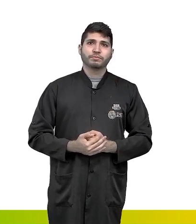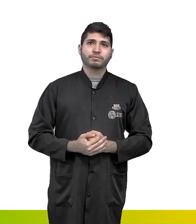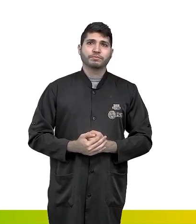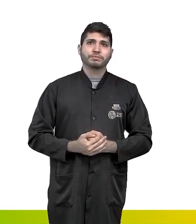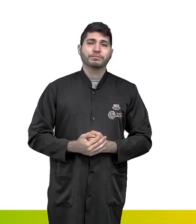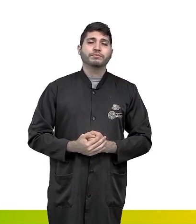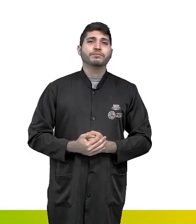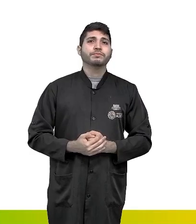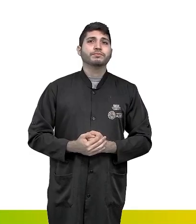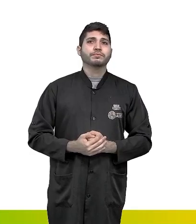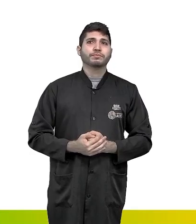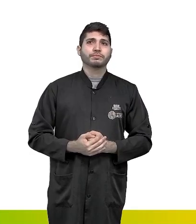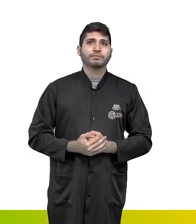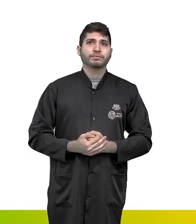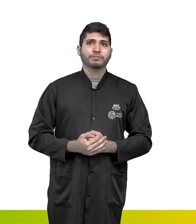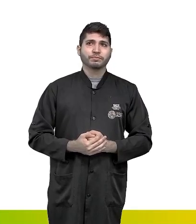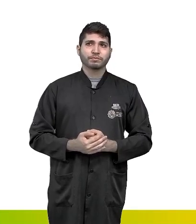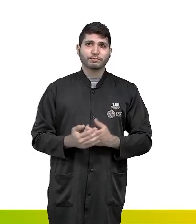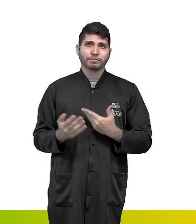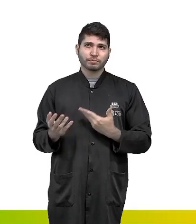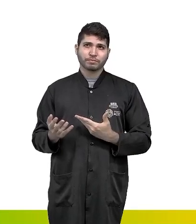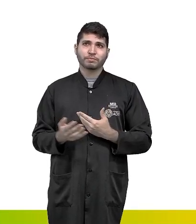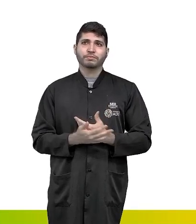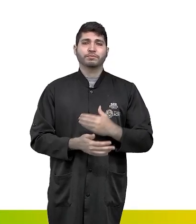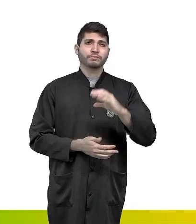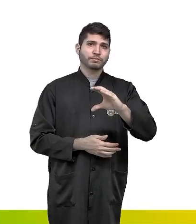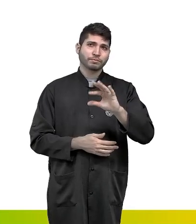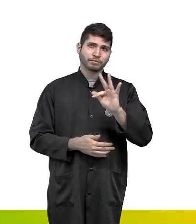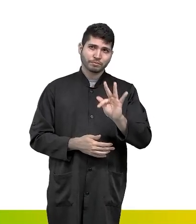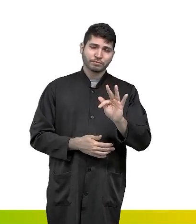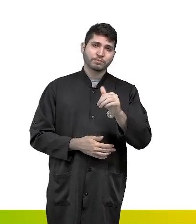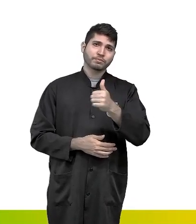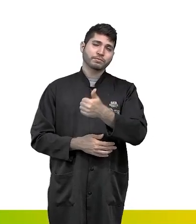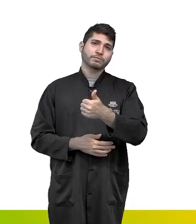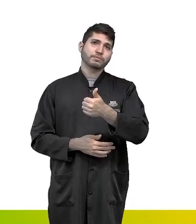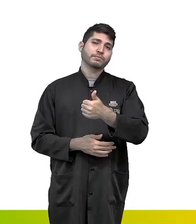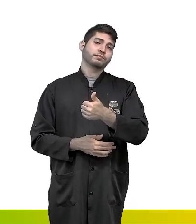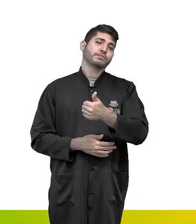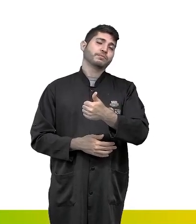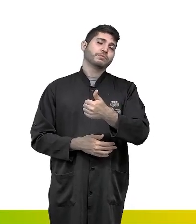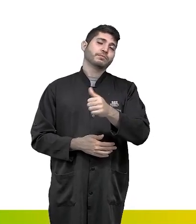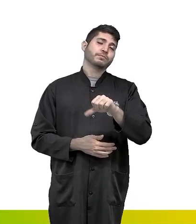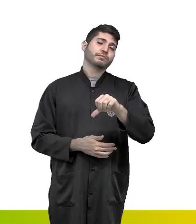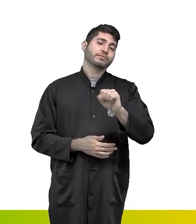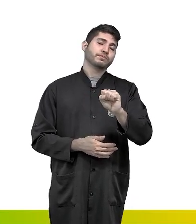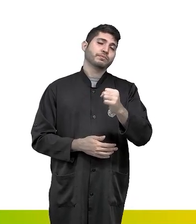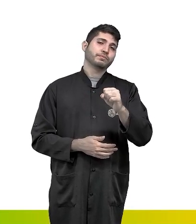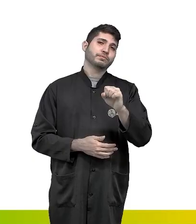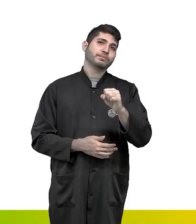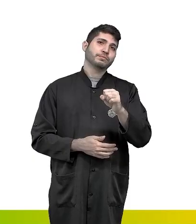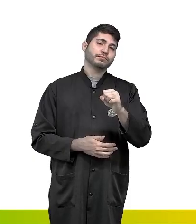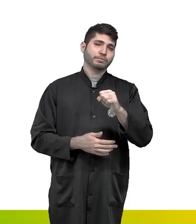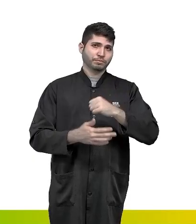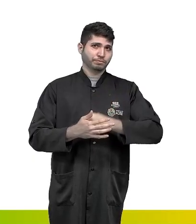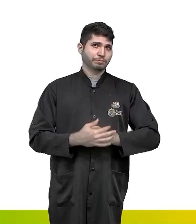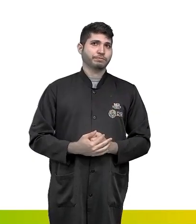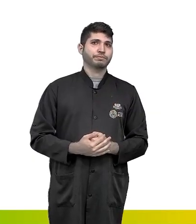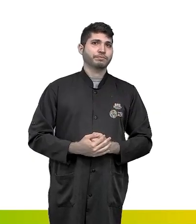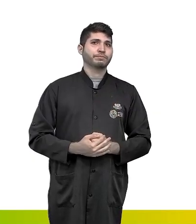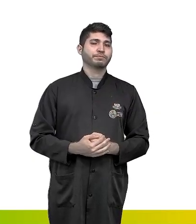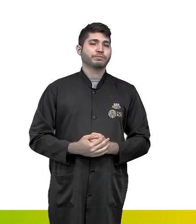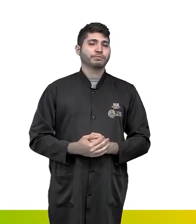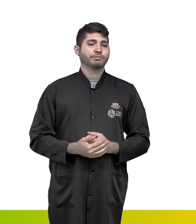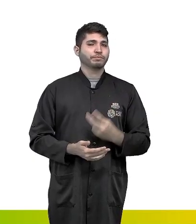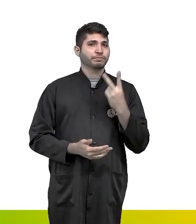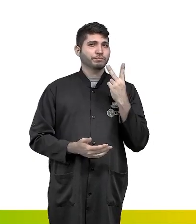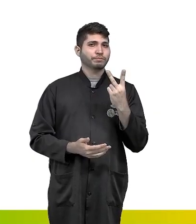Aqui está a Constituição de 1988, gente, já durante a República, né? Já é uma coisa bem mais atual. Eu trouxe 2 artigos